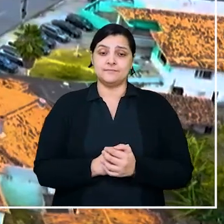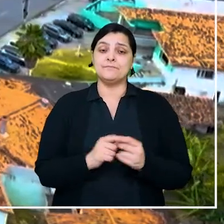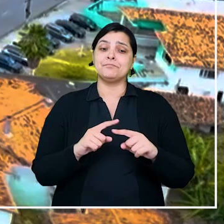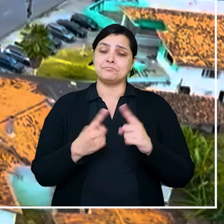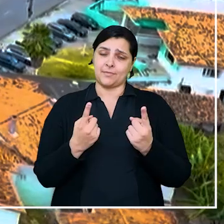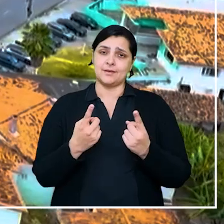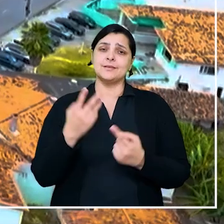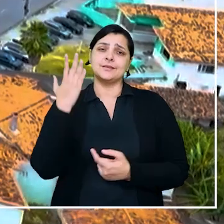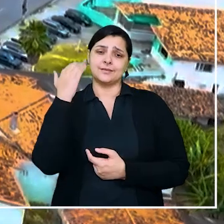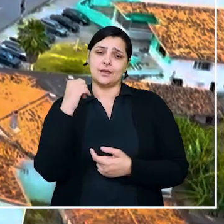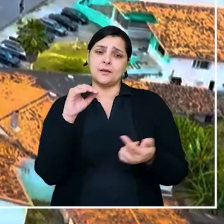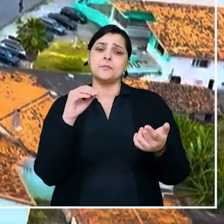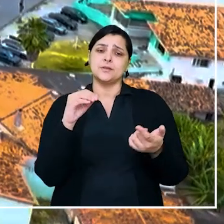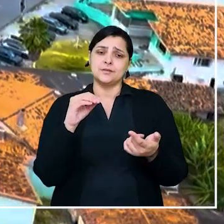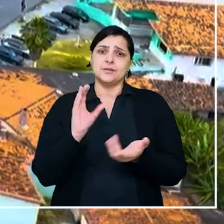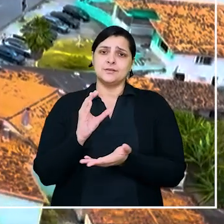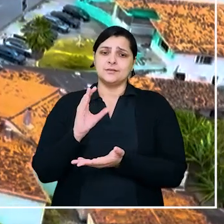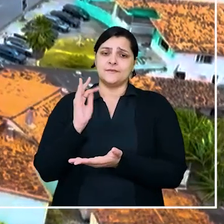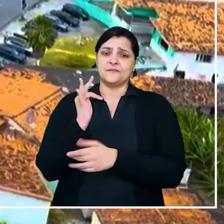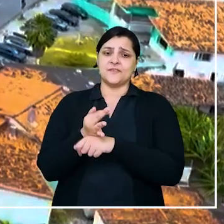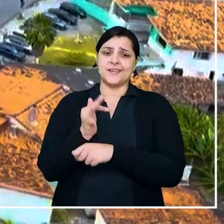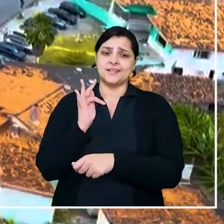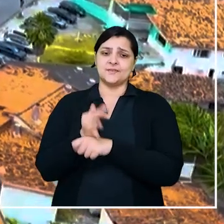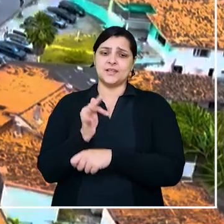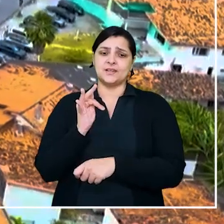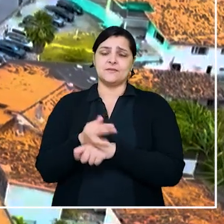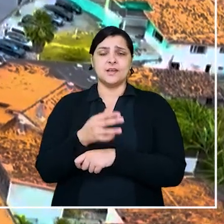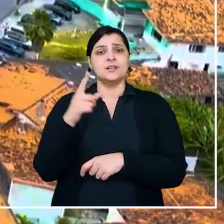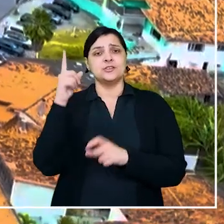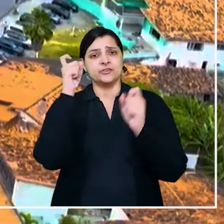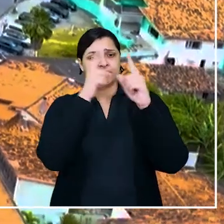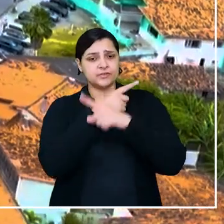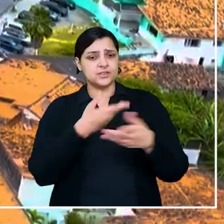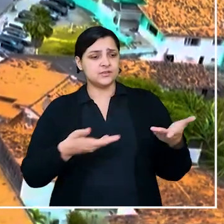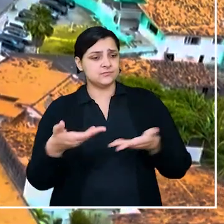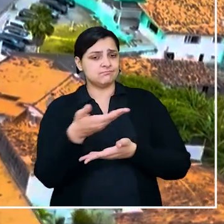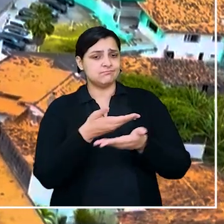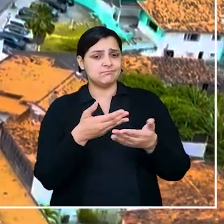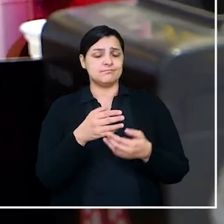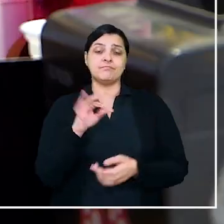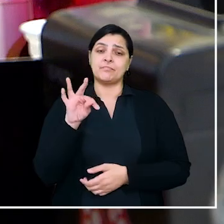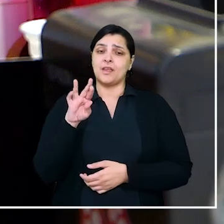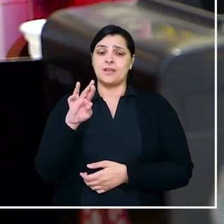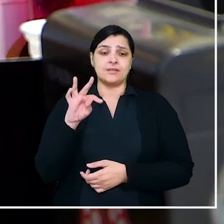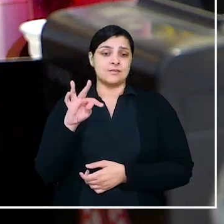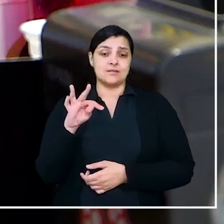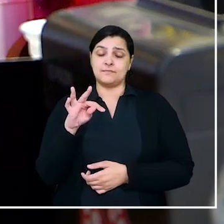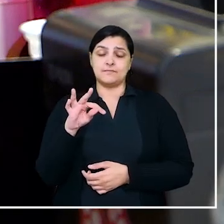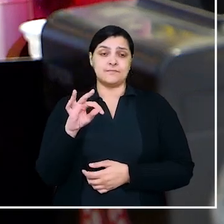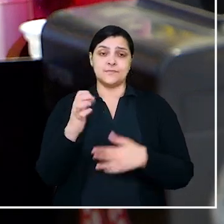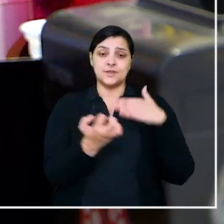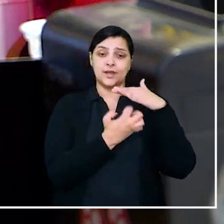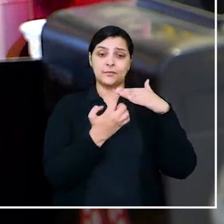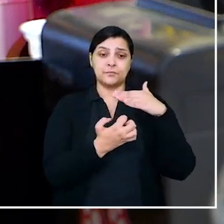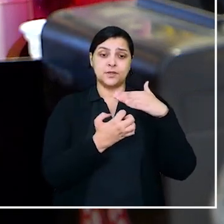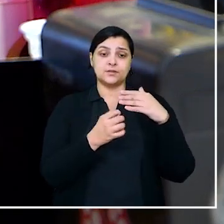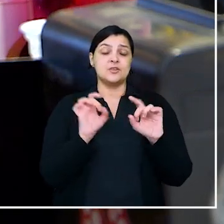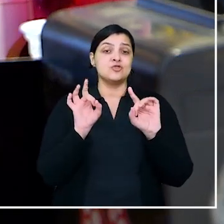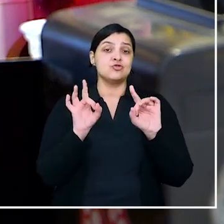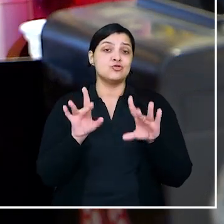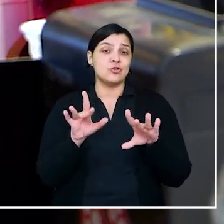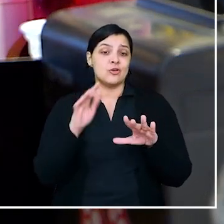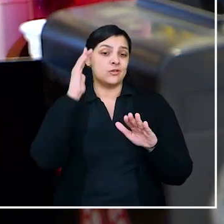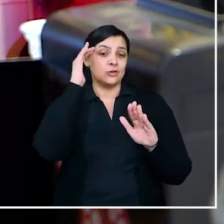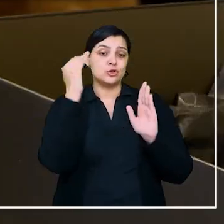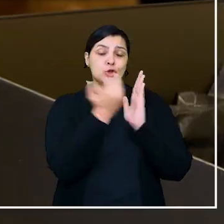tenha reconhecido que a falta do descanso dificulta o convívio social, o TRT concluiu que a empregadora havia